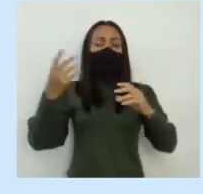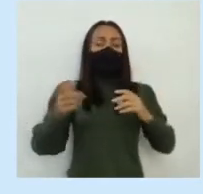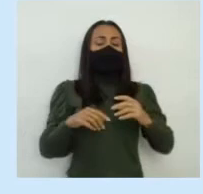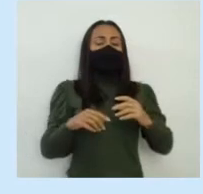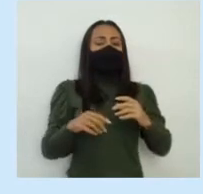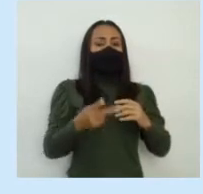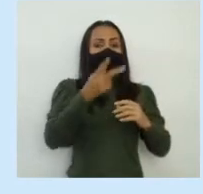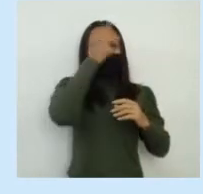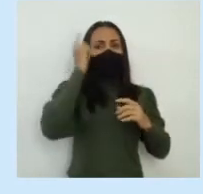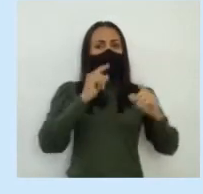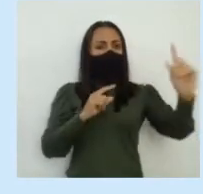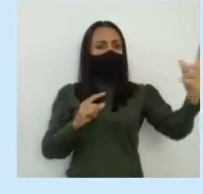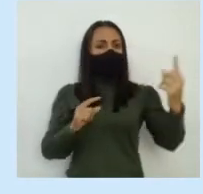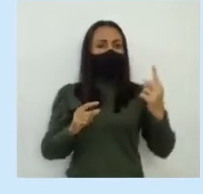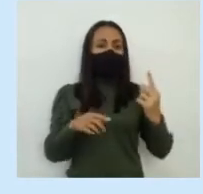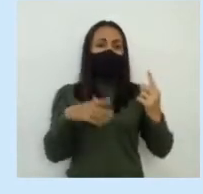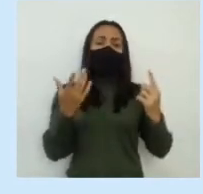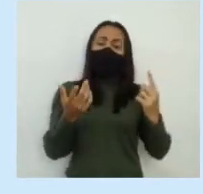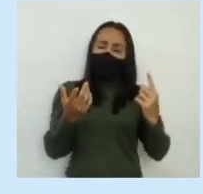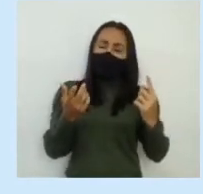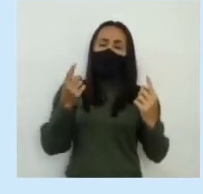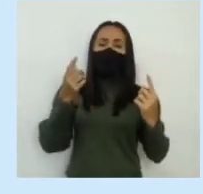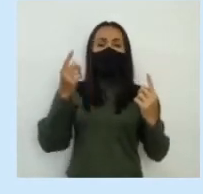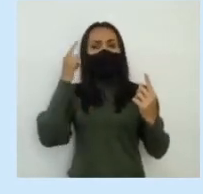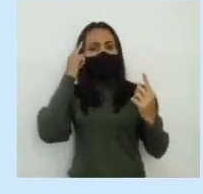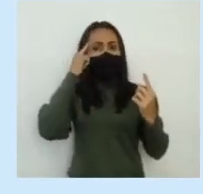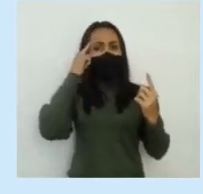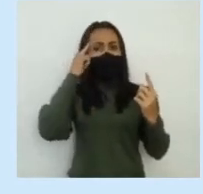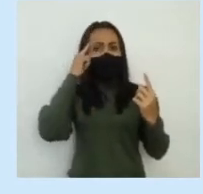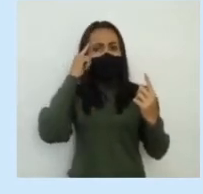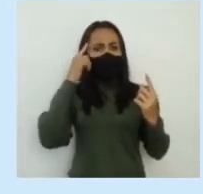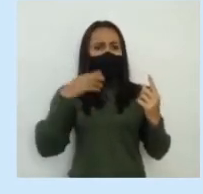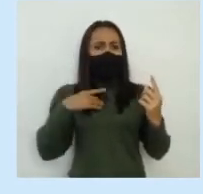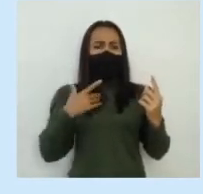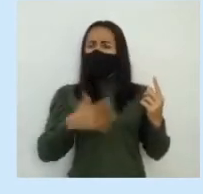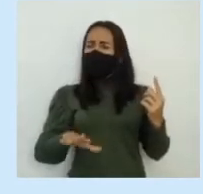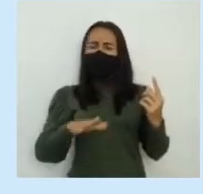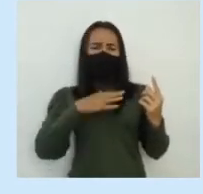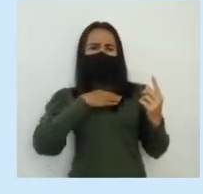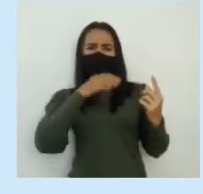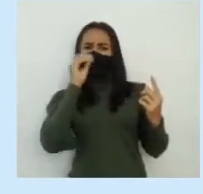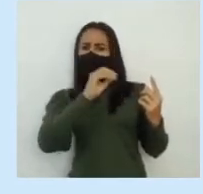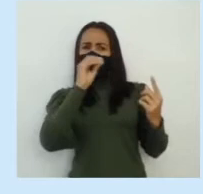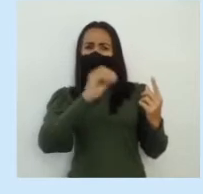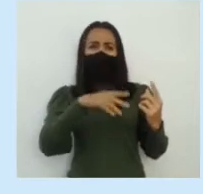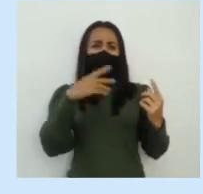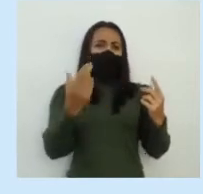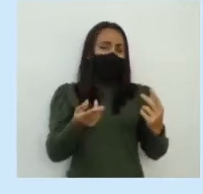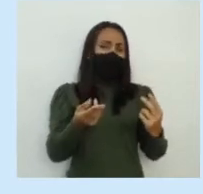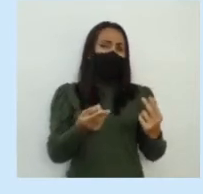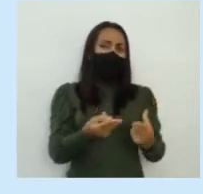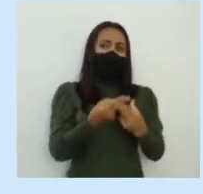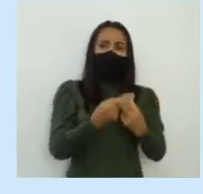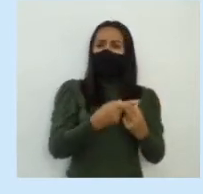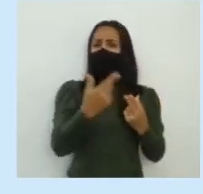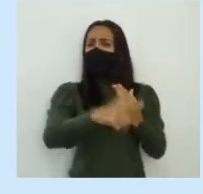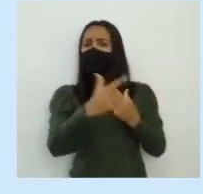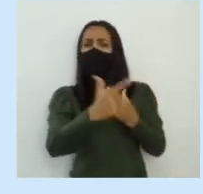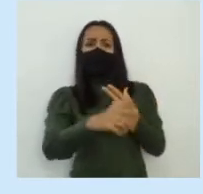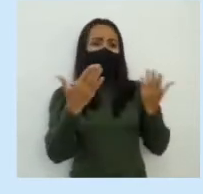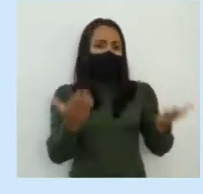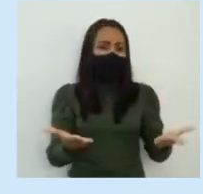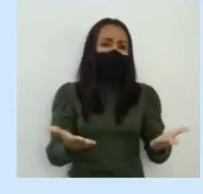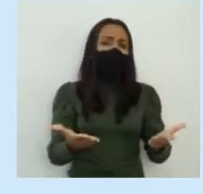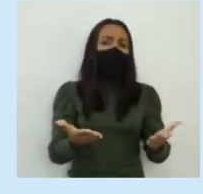chegou para você com uma dúvida e você não tem paciência, você não tem aquela empatia de entender o que ele quer,